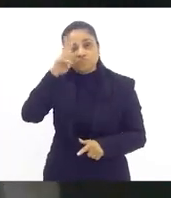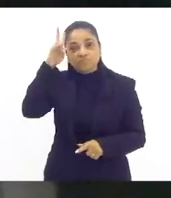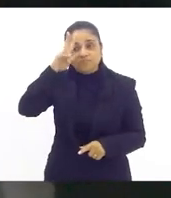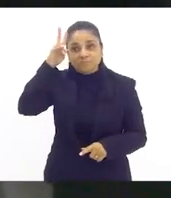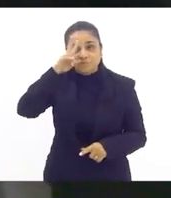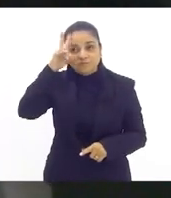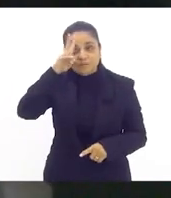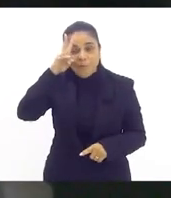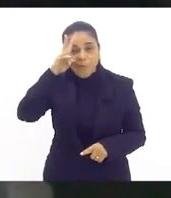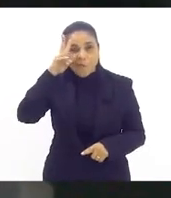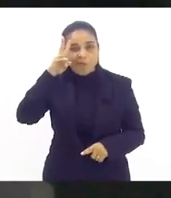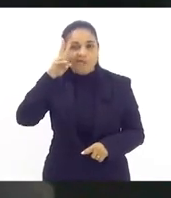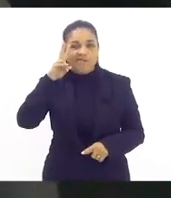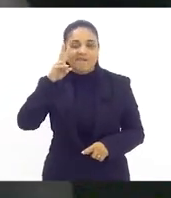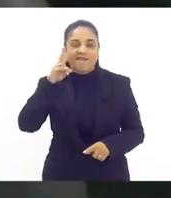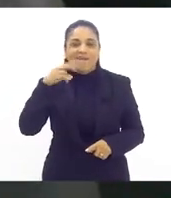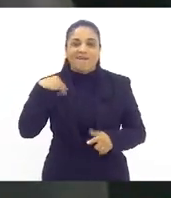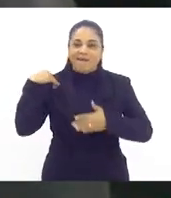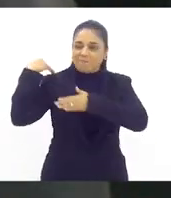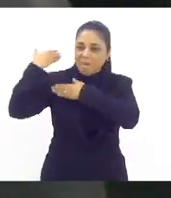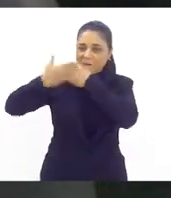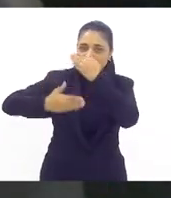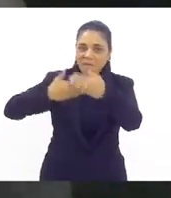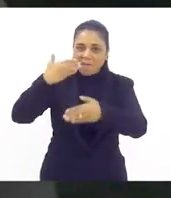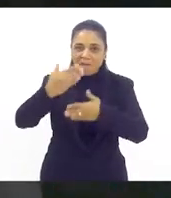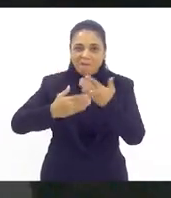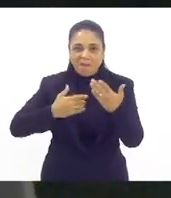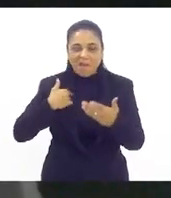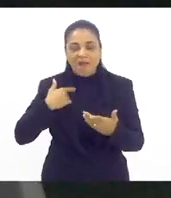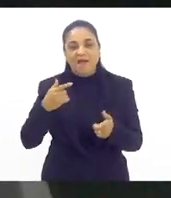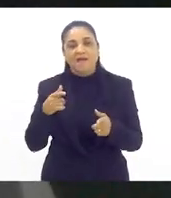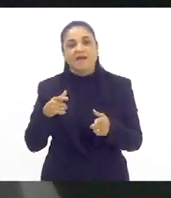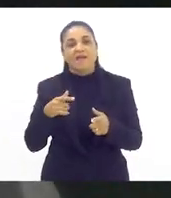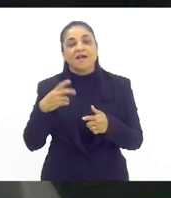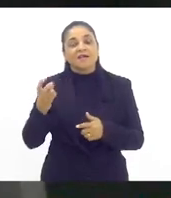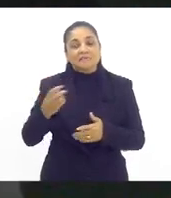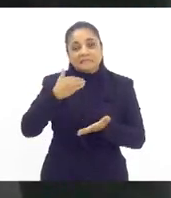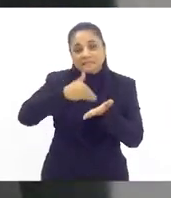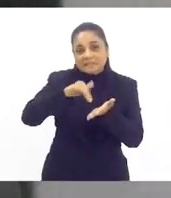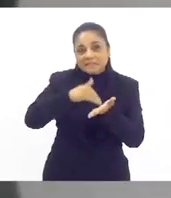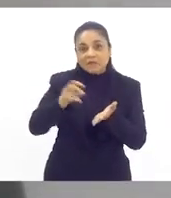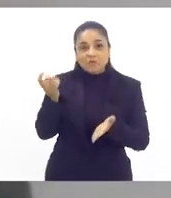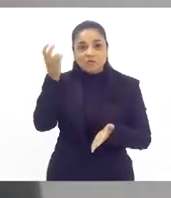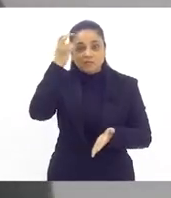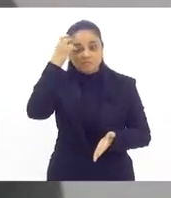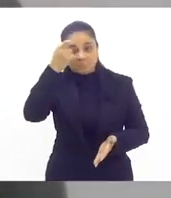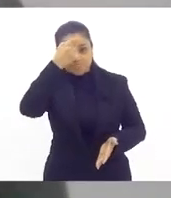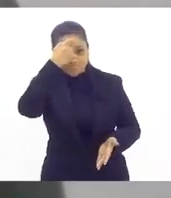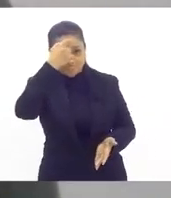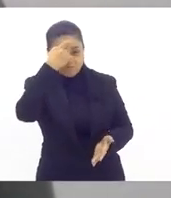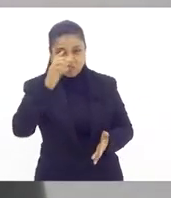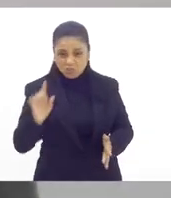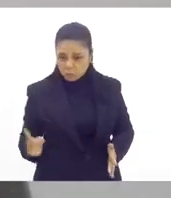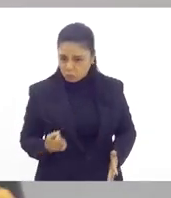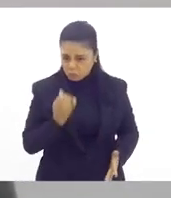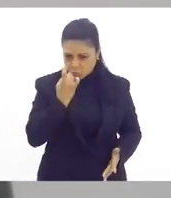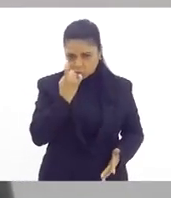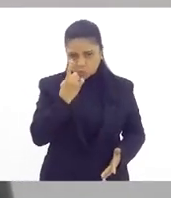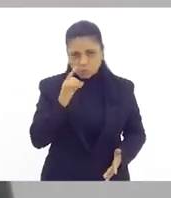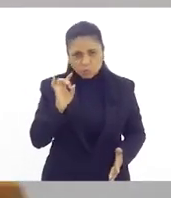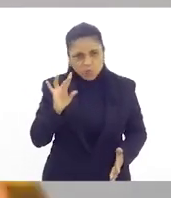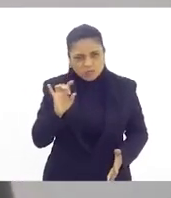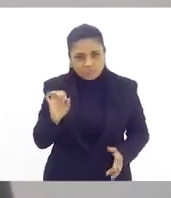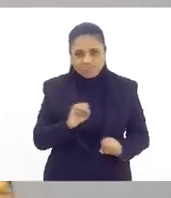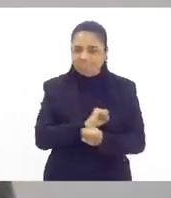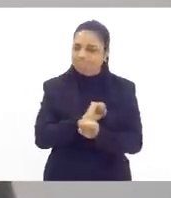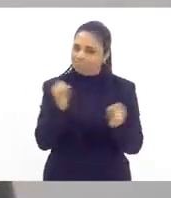porque a história quem faz é a gente né e a secretaria de cultura tem muita consciência de que a gente não faz nada sozinho é